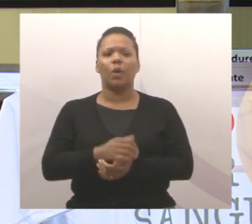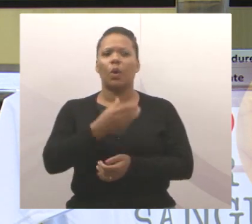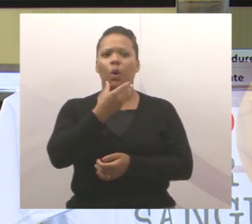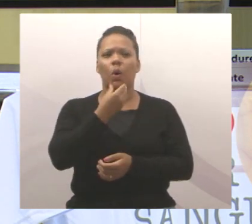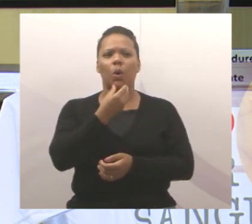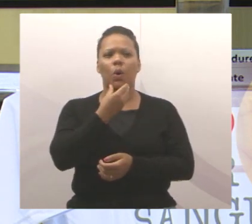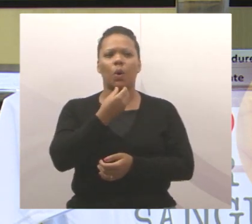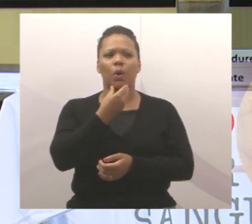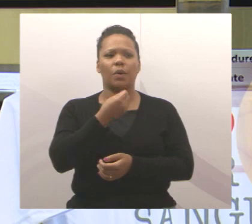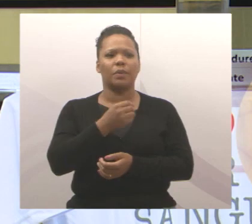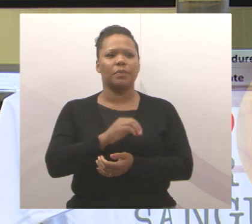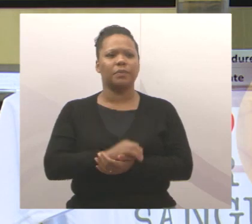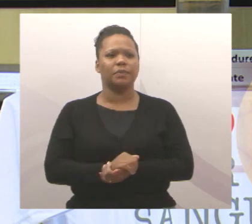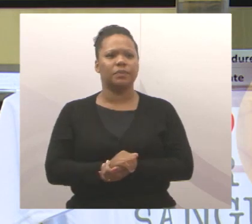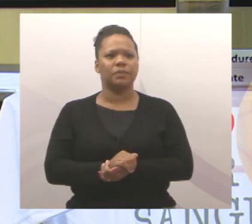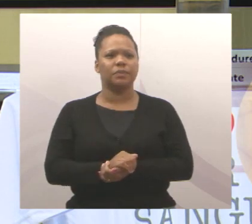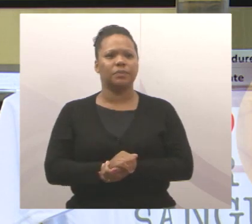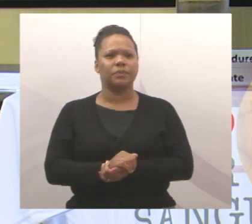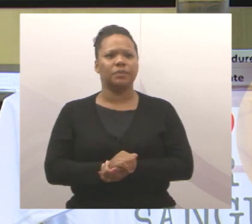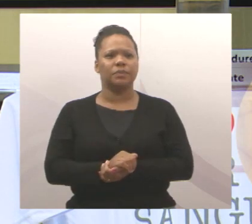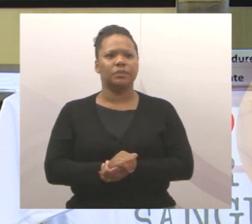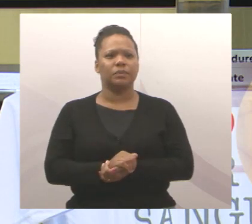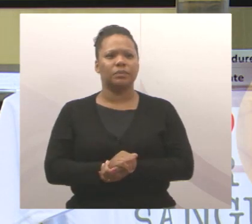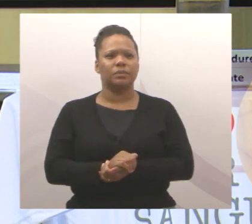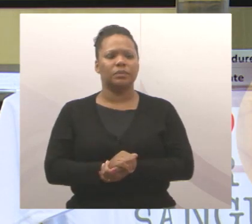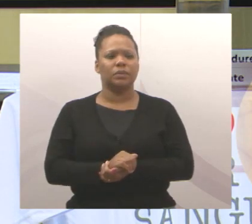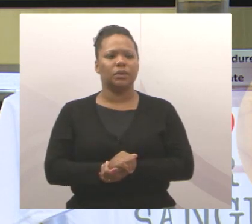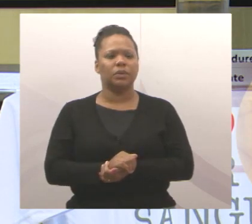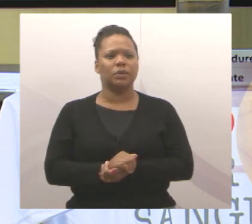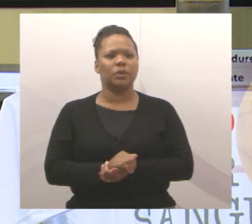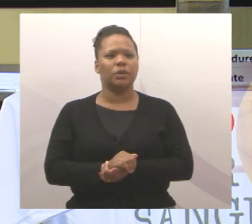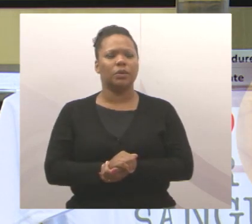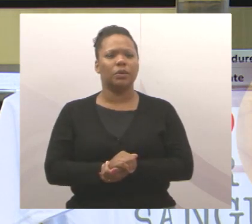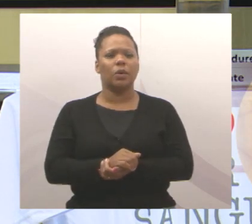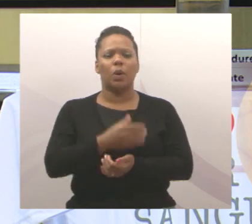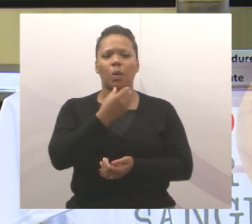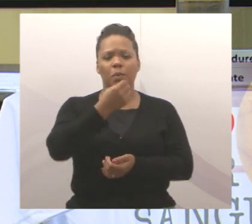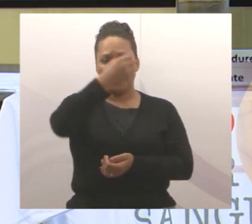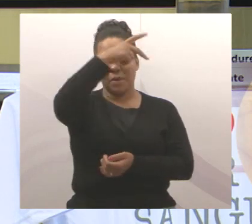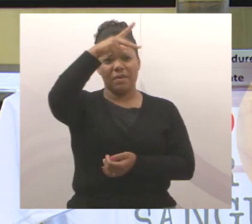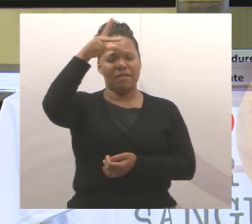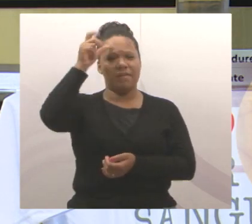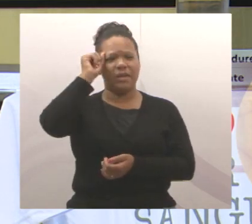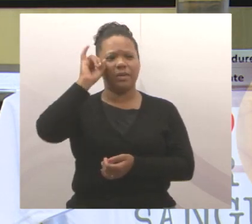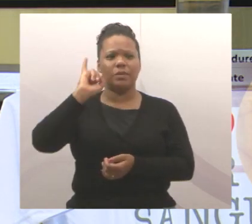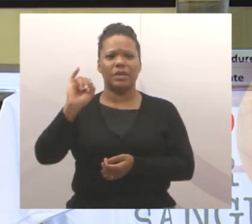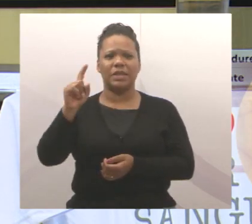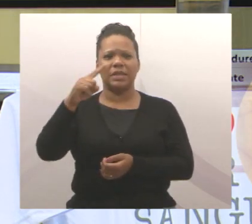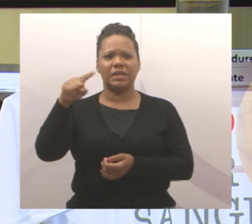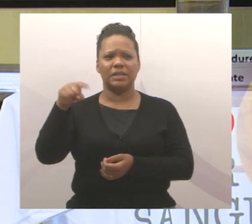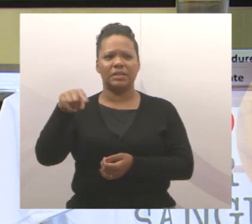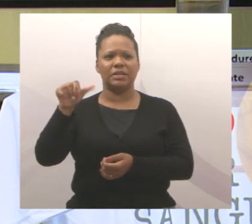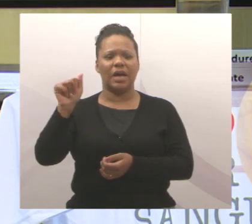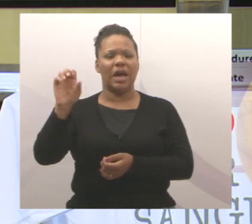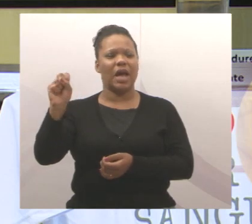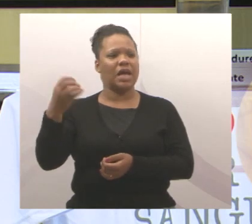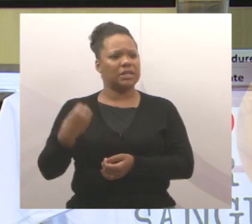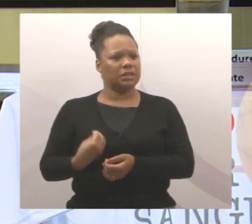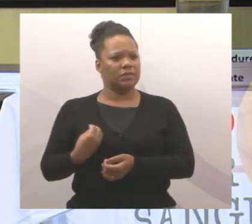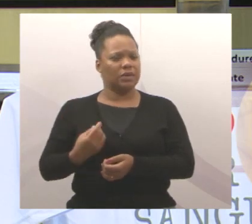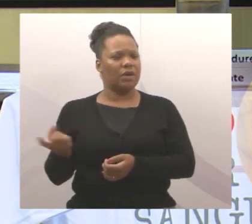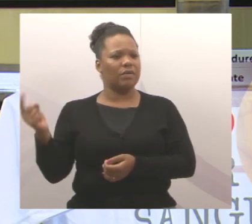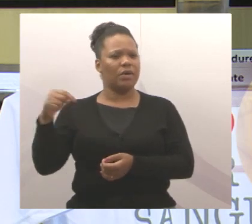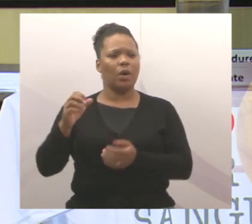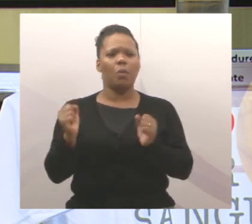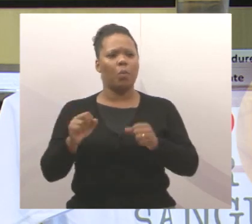denunciado, excelentíssimo senhor Dr. Isaías Santana, prefeito municipal do município de Jacareí, que aqui se encontra presente,